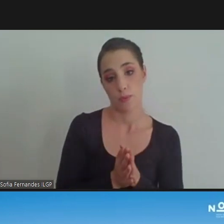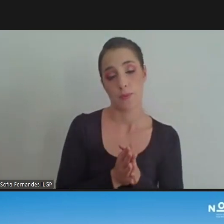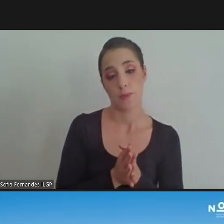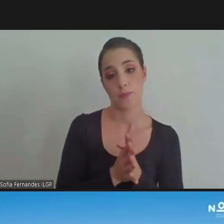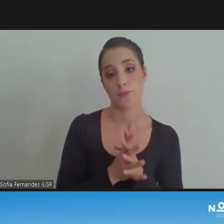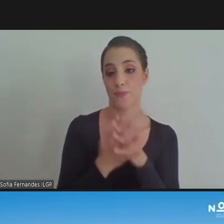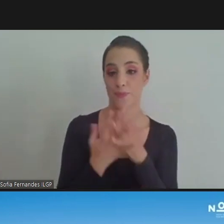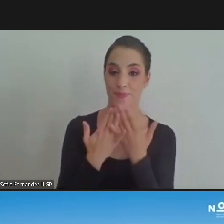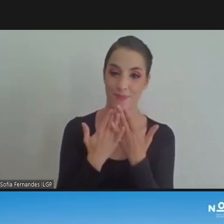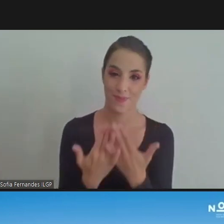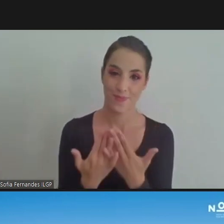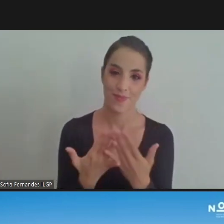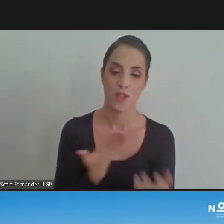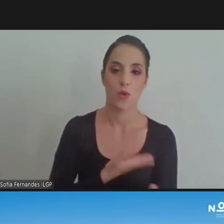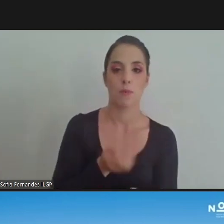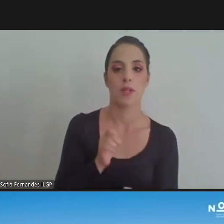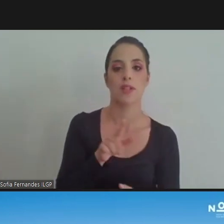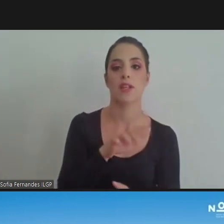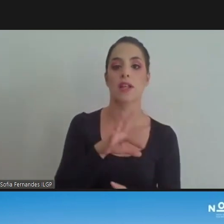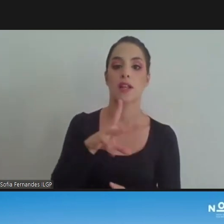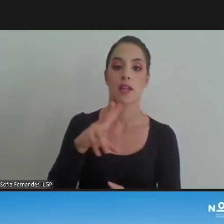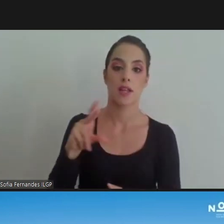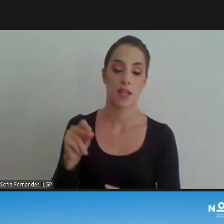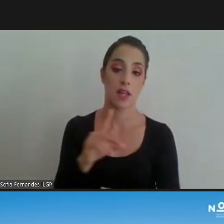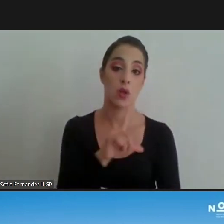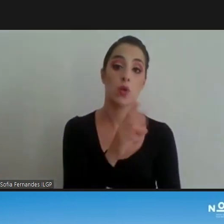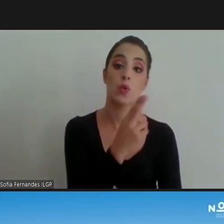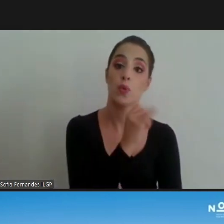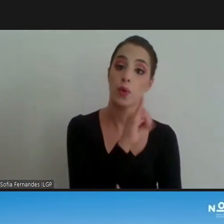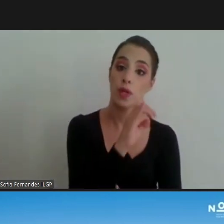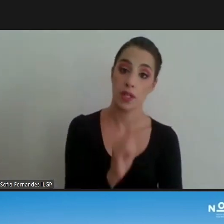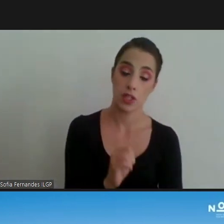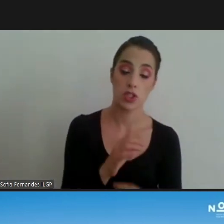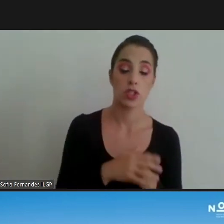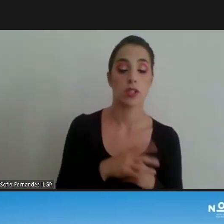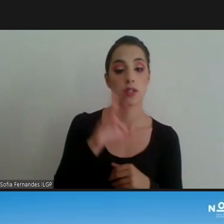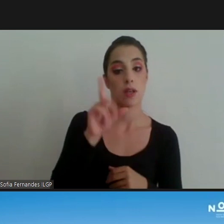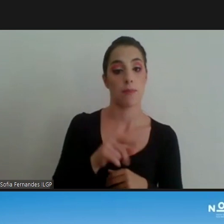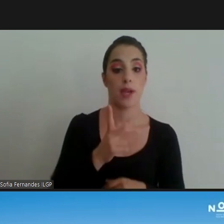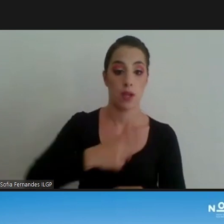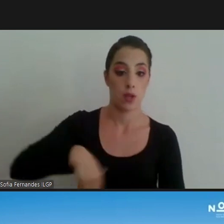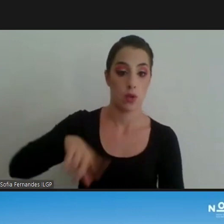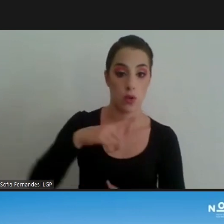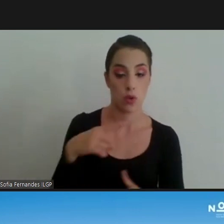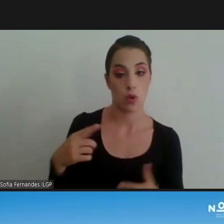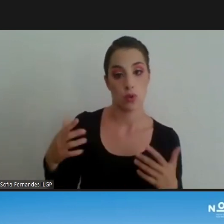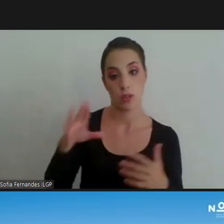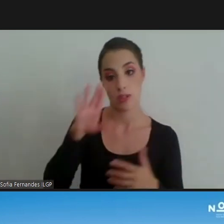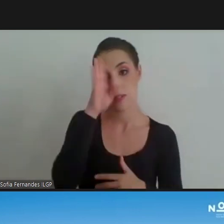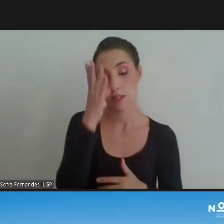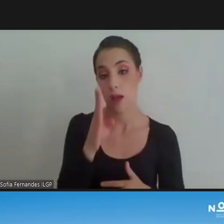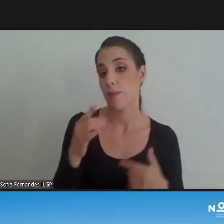Muito obrigada, Domitília. Luís, e considerando que temos aqui